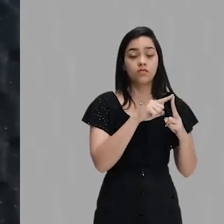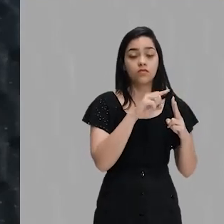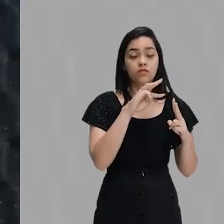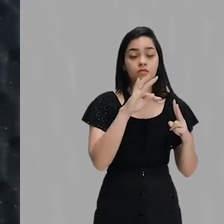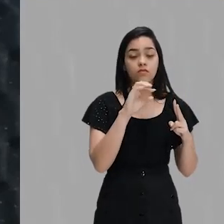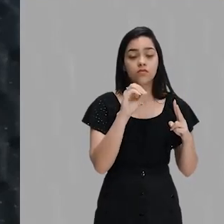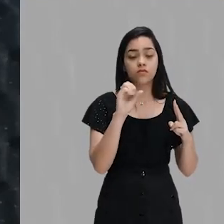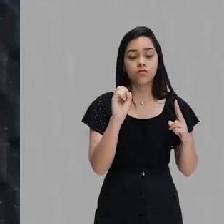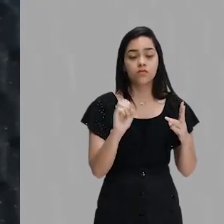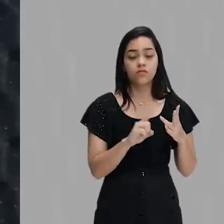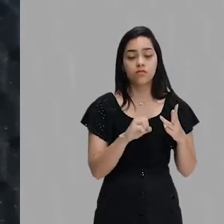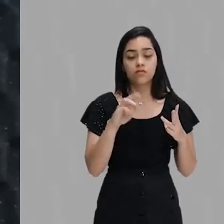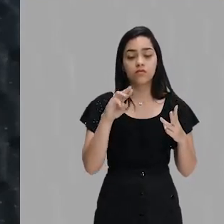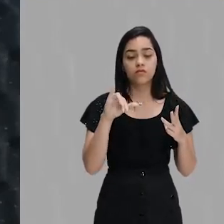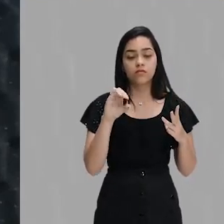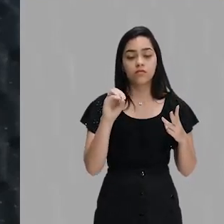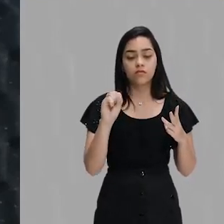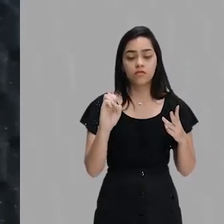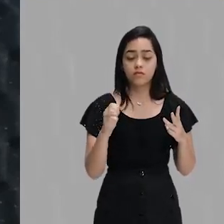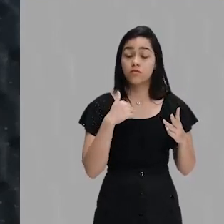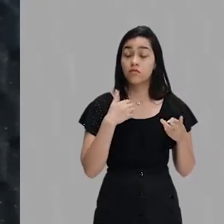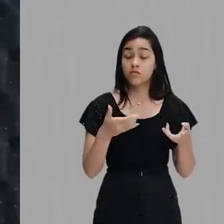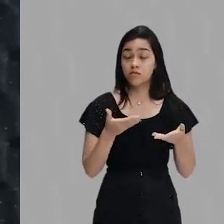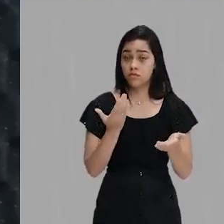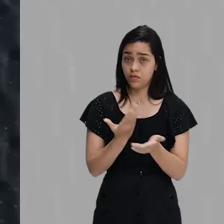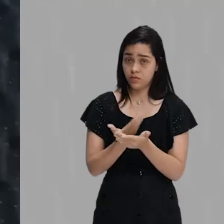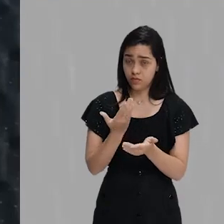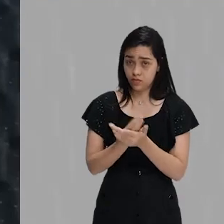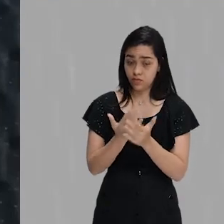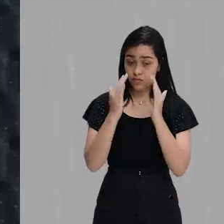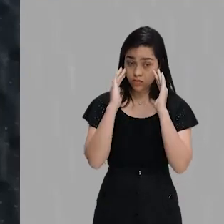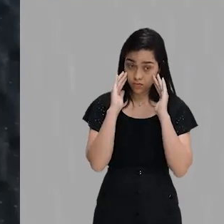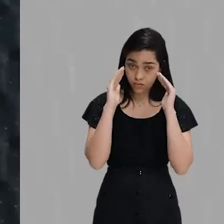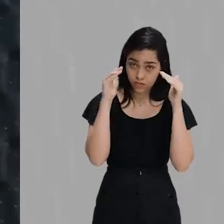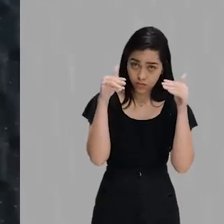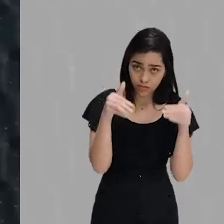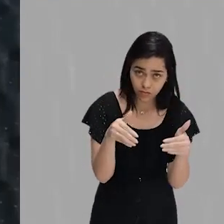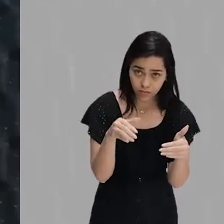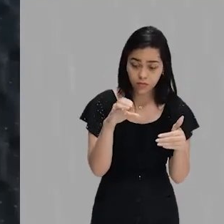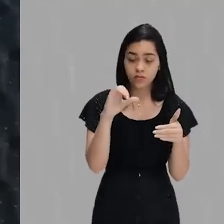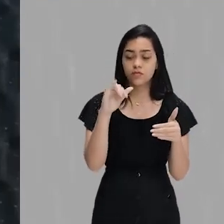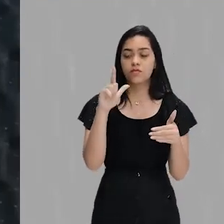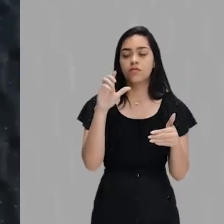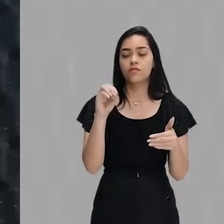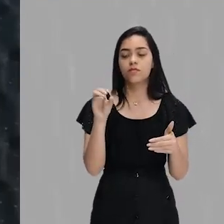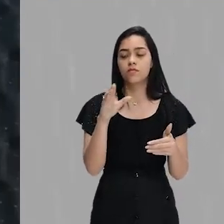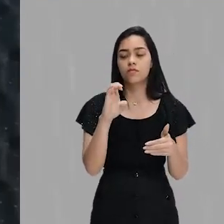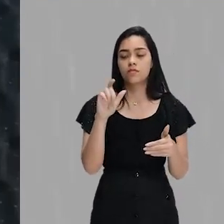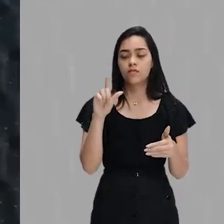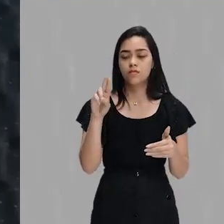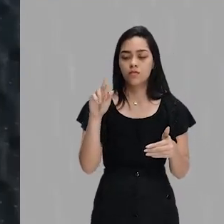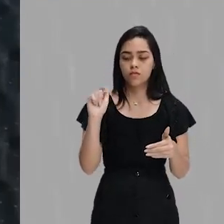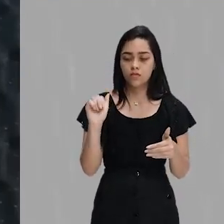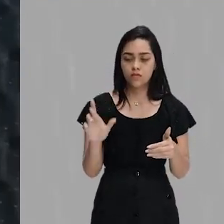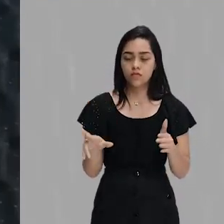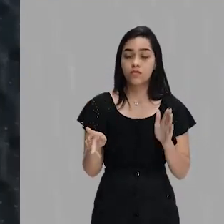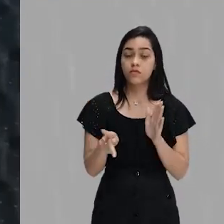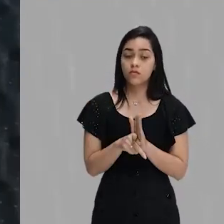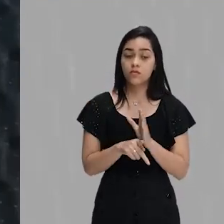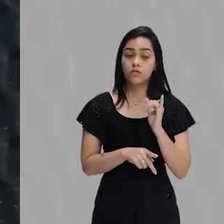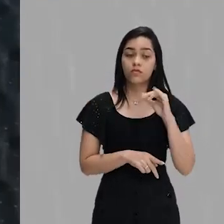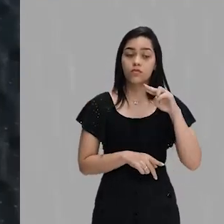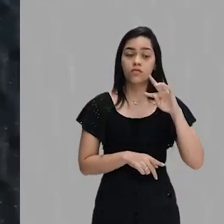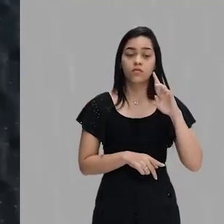e a meiose. Eu quero, nesta aula, trabalhar com vocês especificamente sobre, principalmente essa parte da